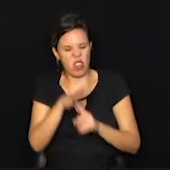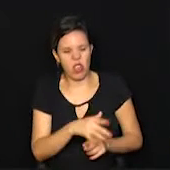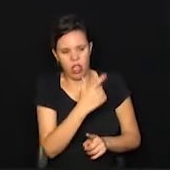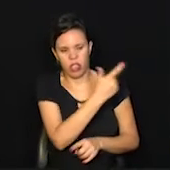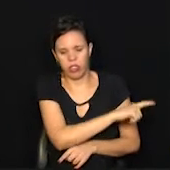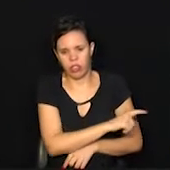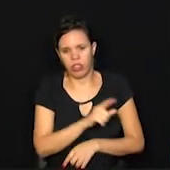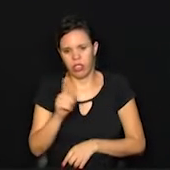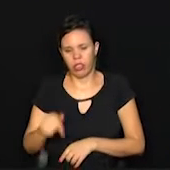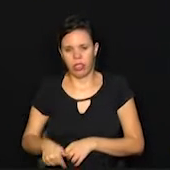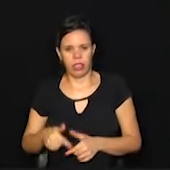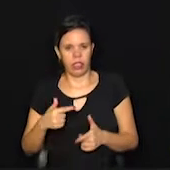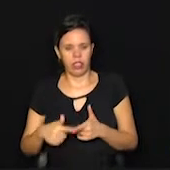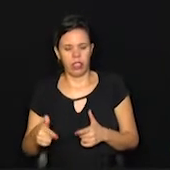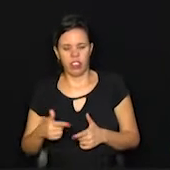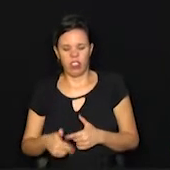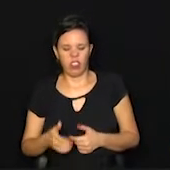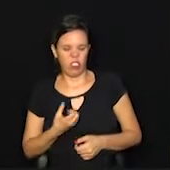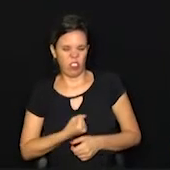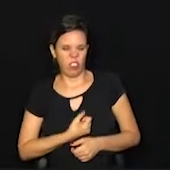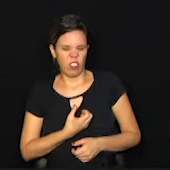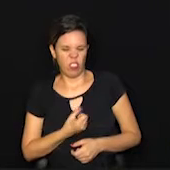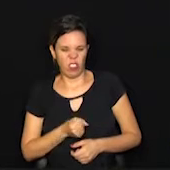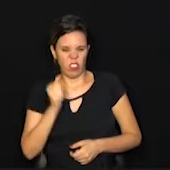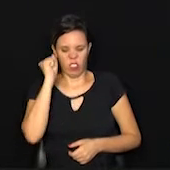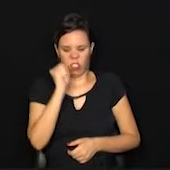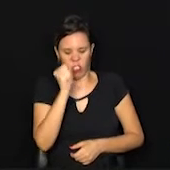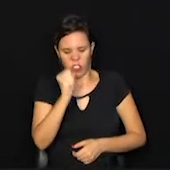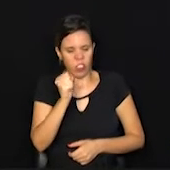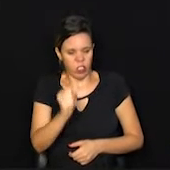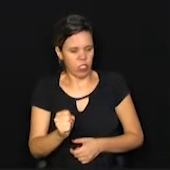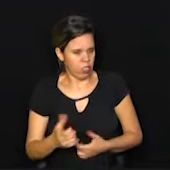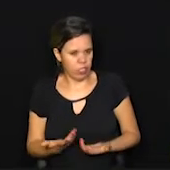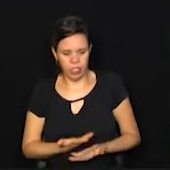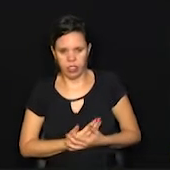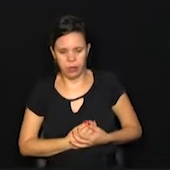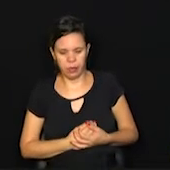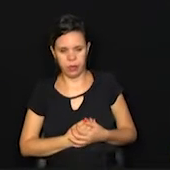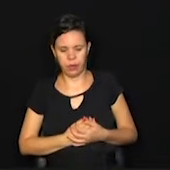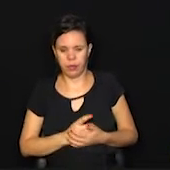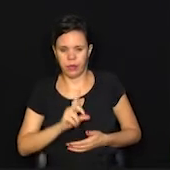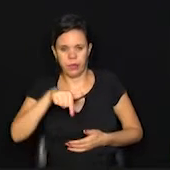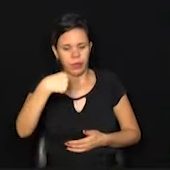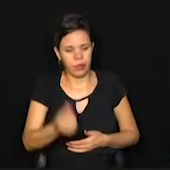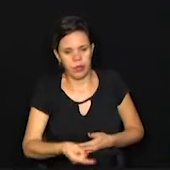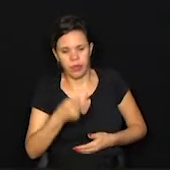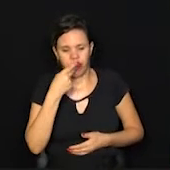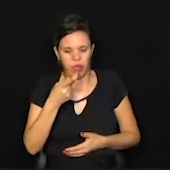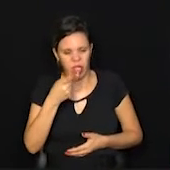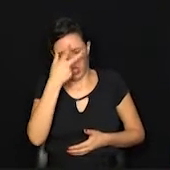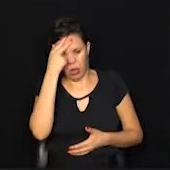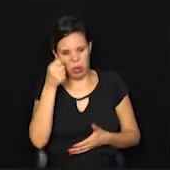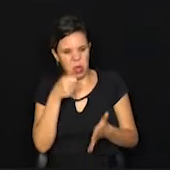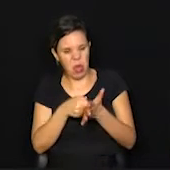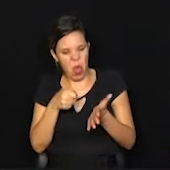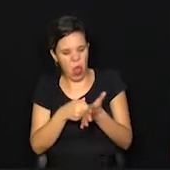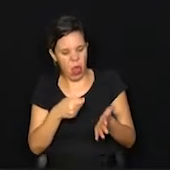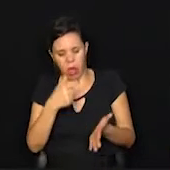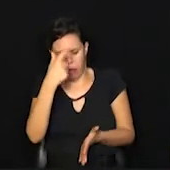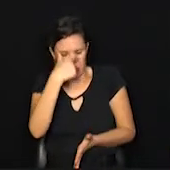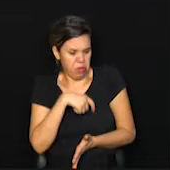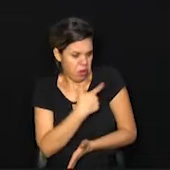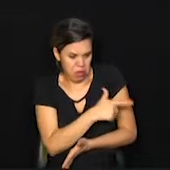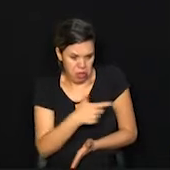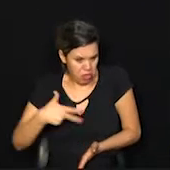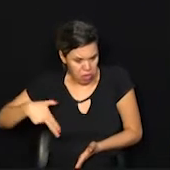pessoa é antes de mais nada um covarde alguém que assassina alguém aqui que depois diz que a pessoa resistiu e a pessoa nem armada